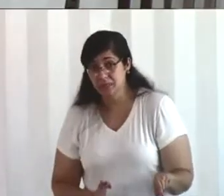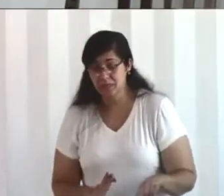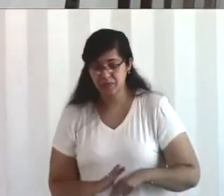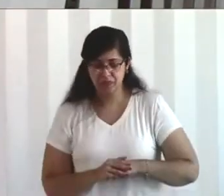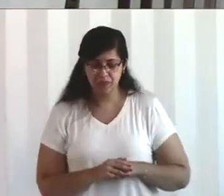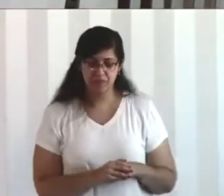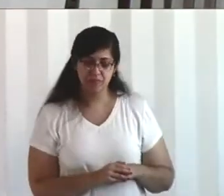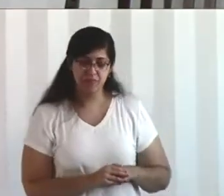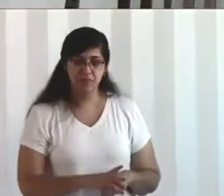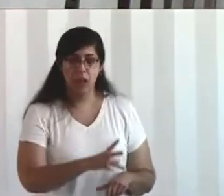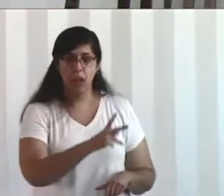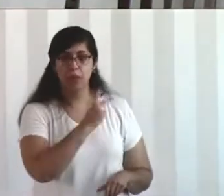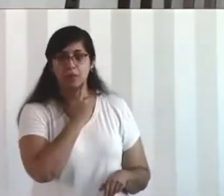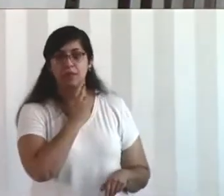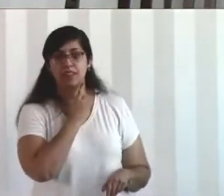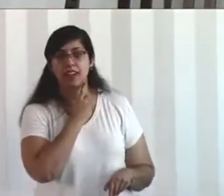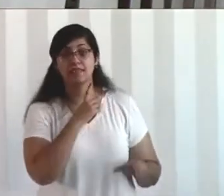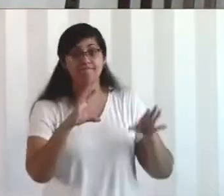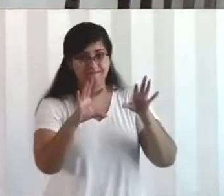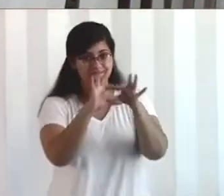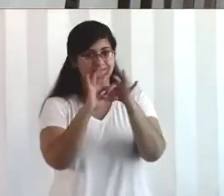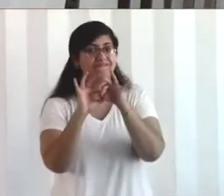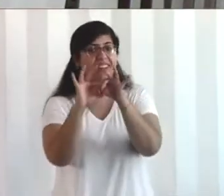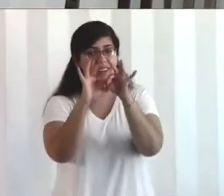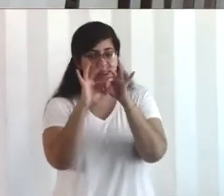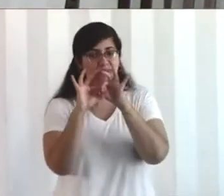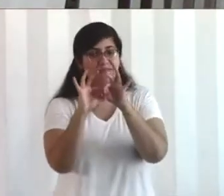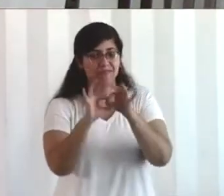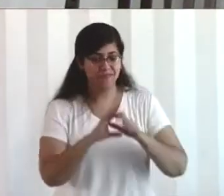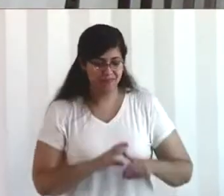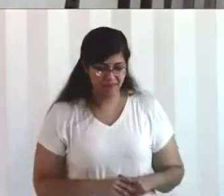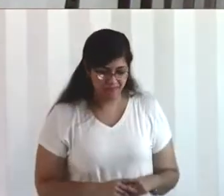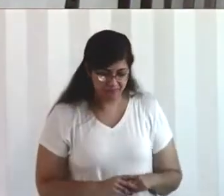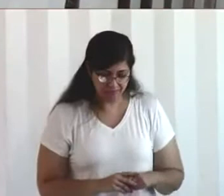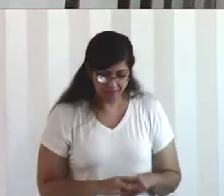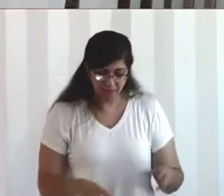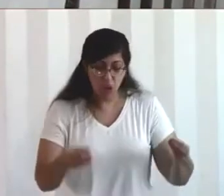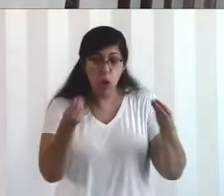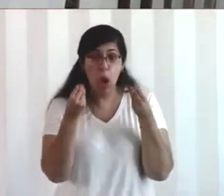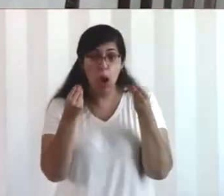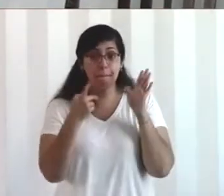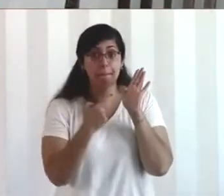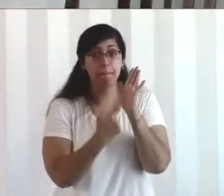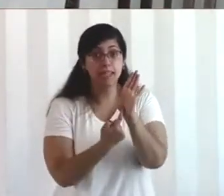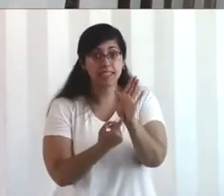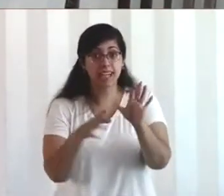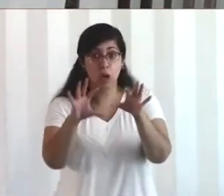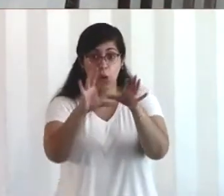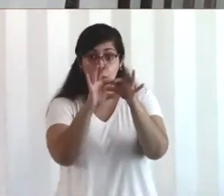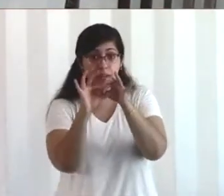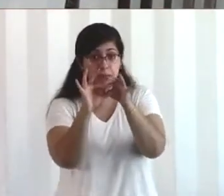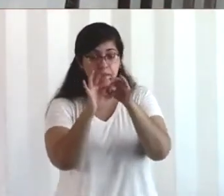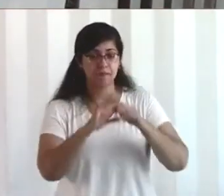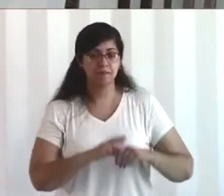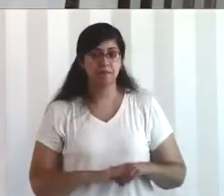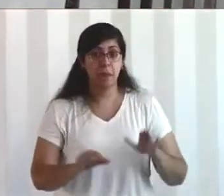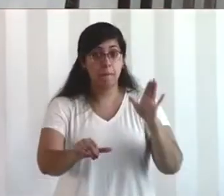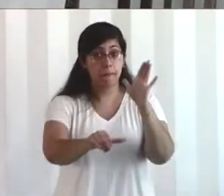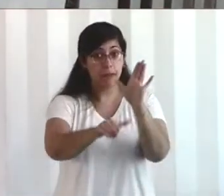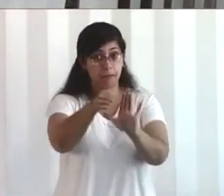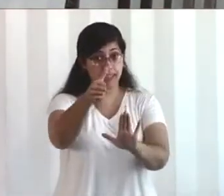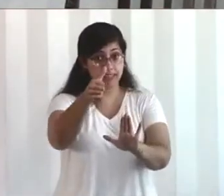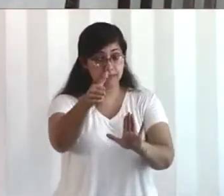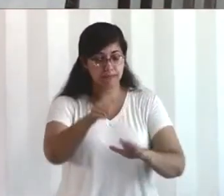maneiras é pela comunhão. Como é que a igreja demonstra comunhão, meus irmãos? Primeira coisa, uma